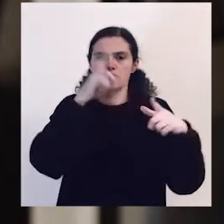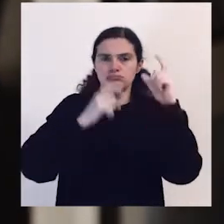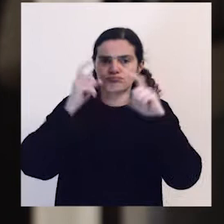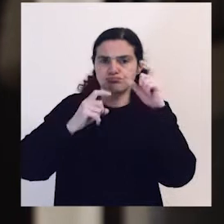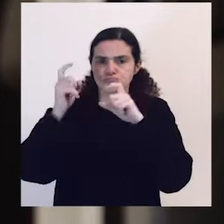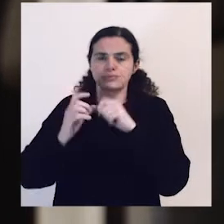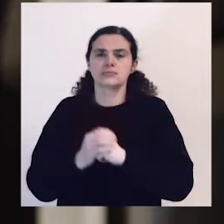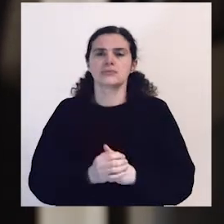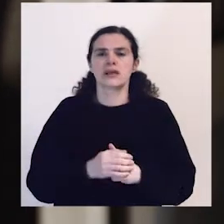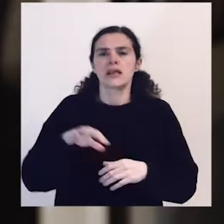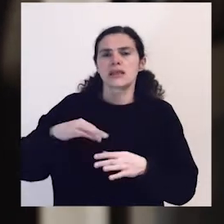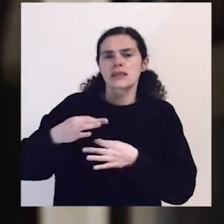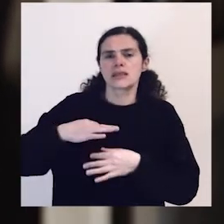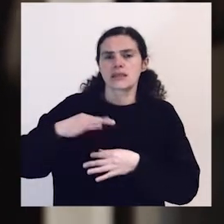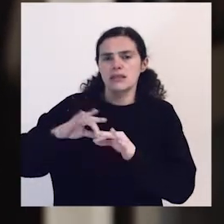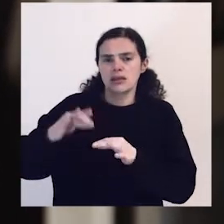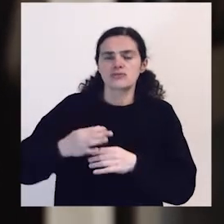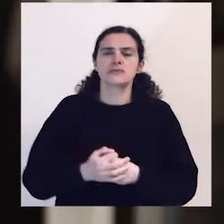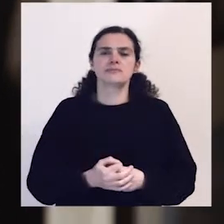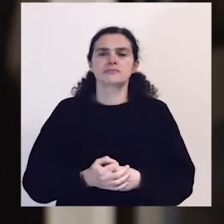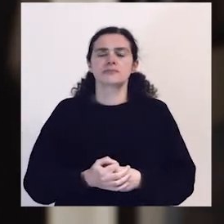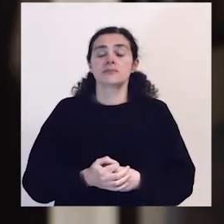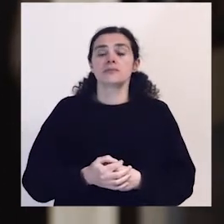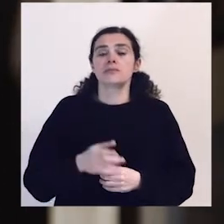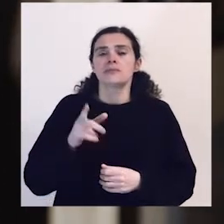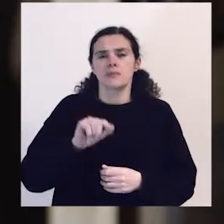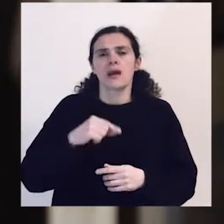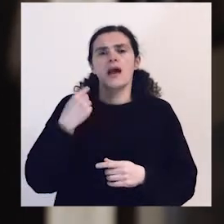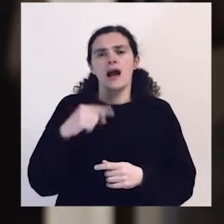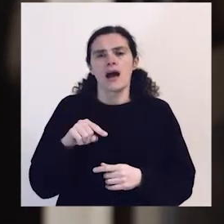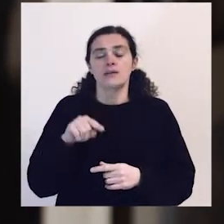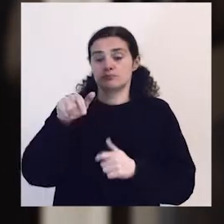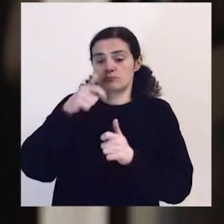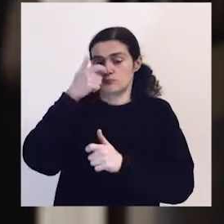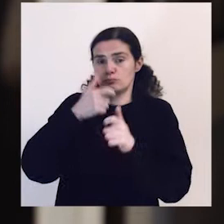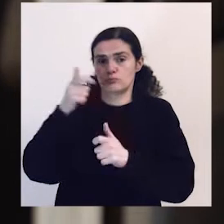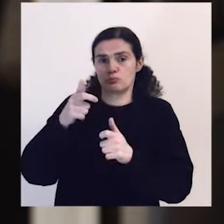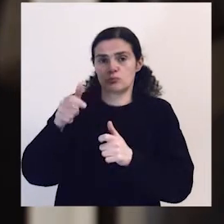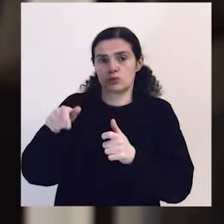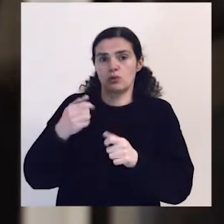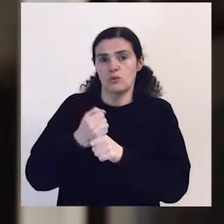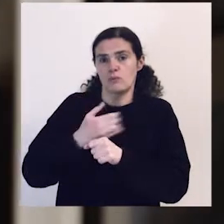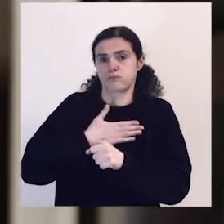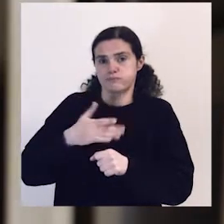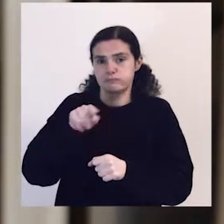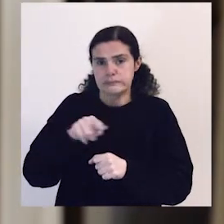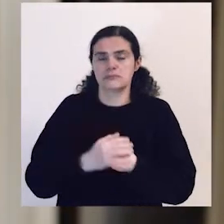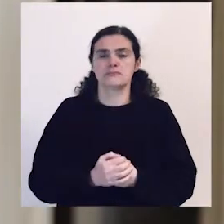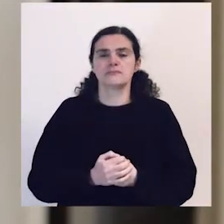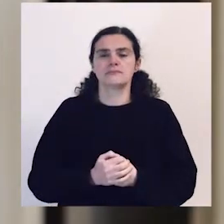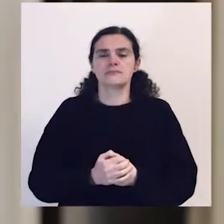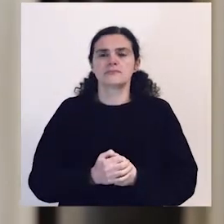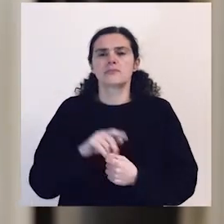papel, fotografia, têxtil. E acabamos por contar com a colaboração destes